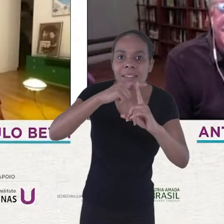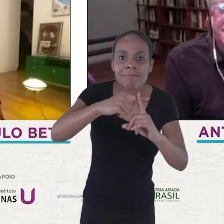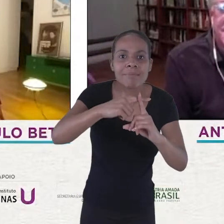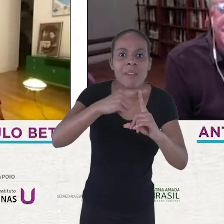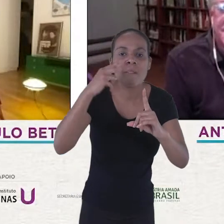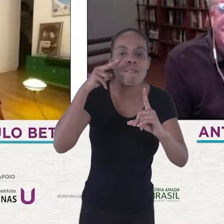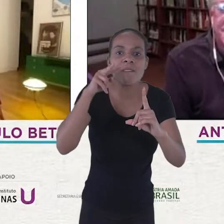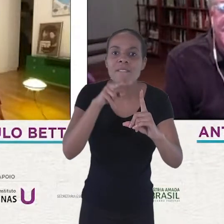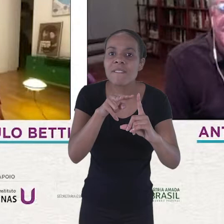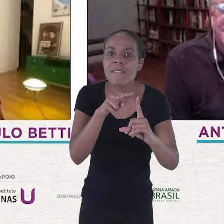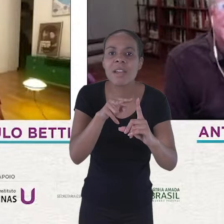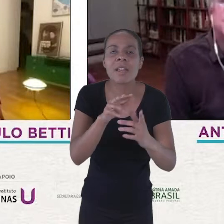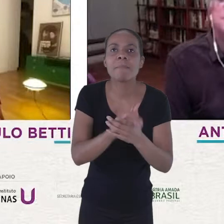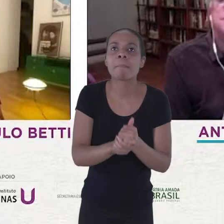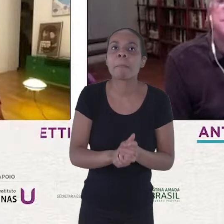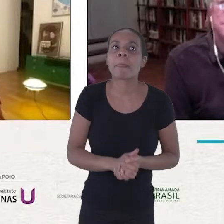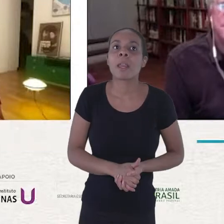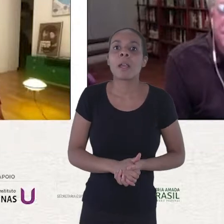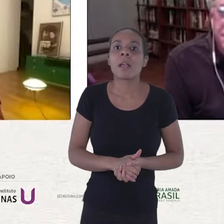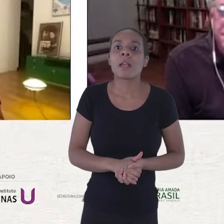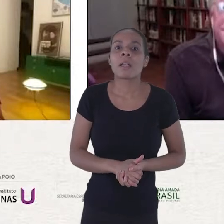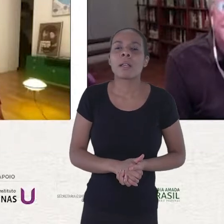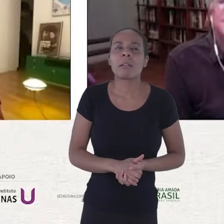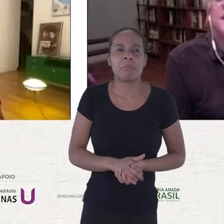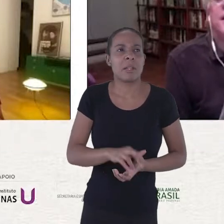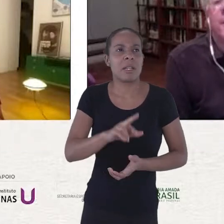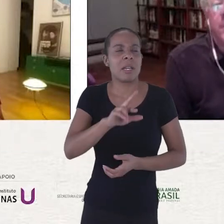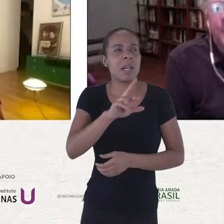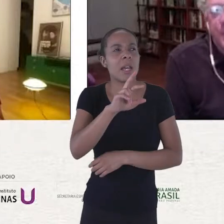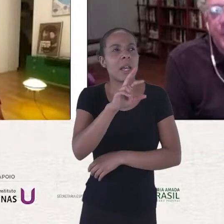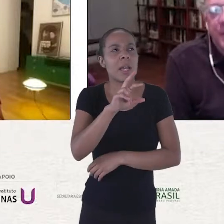Cristo. Henry, né?